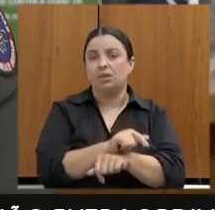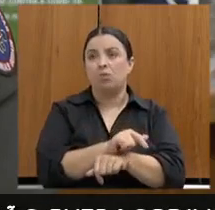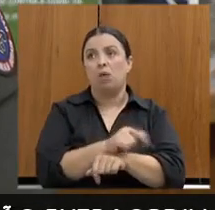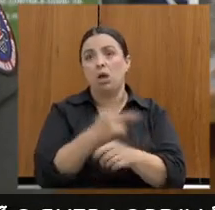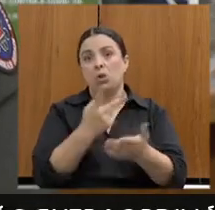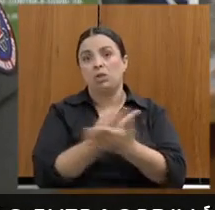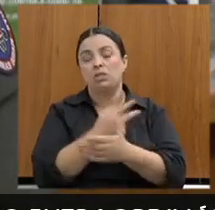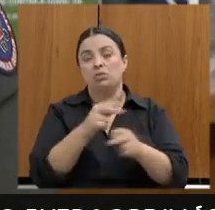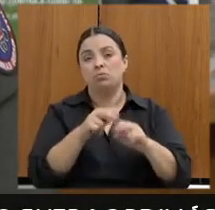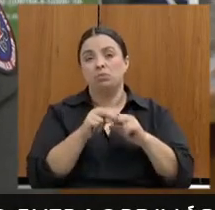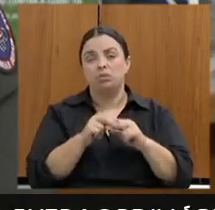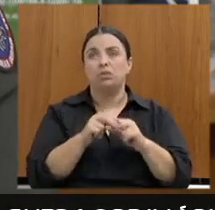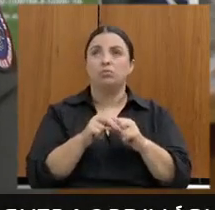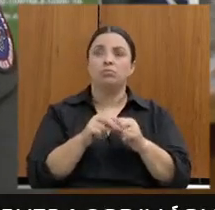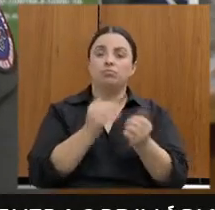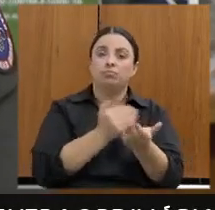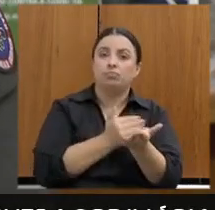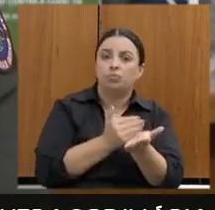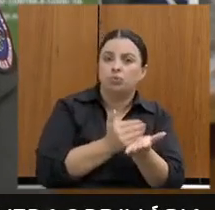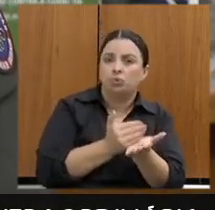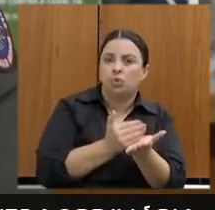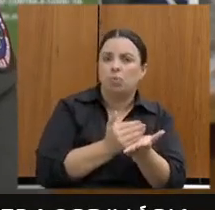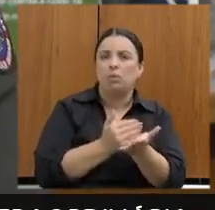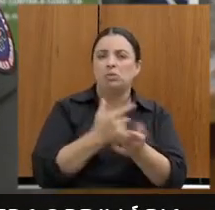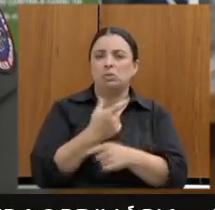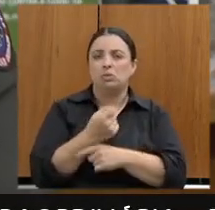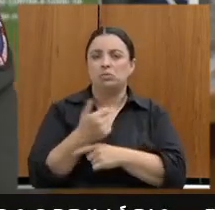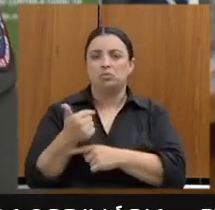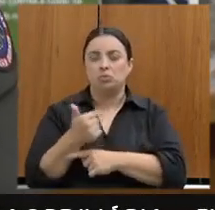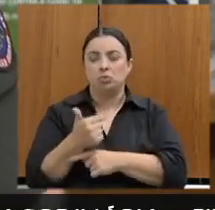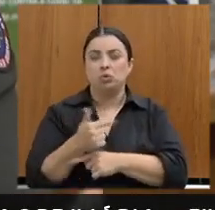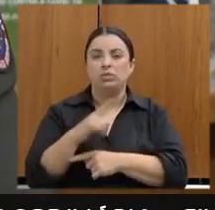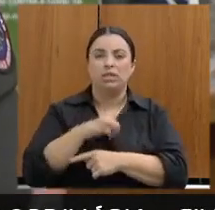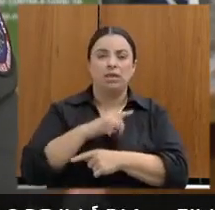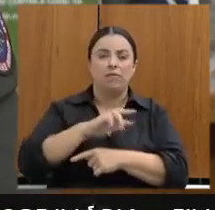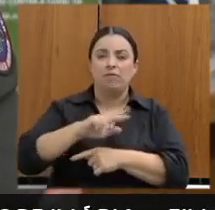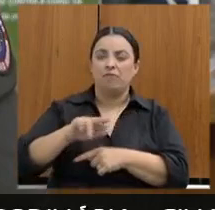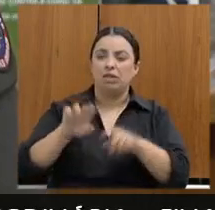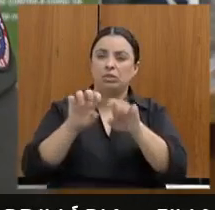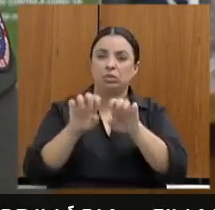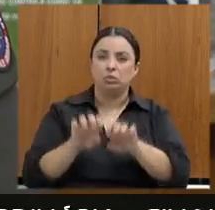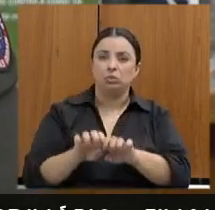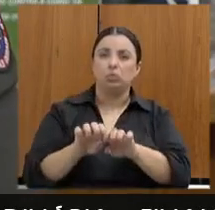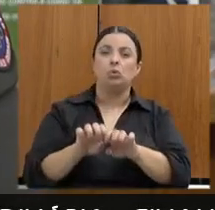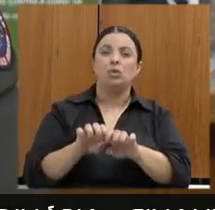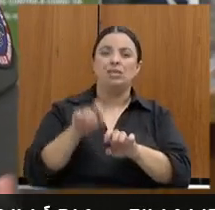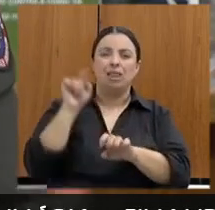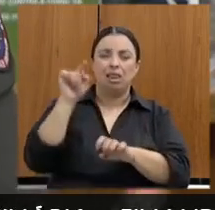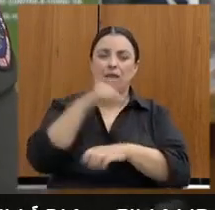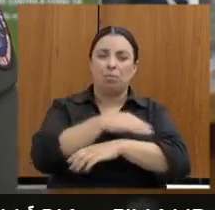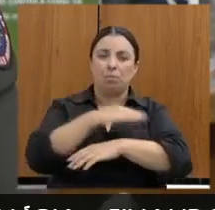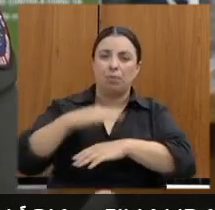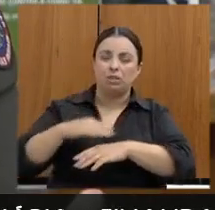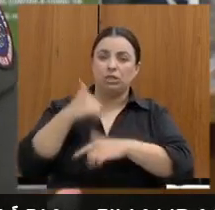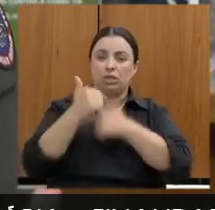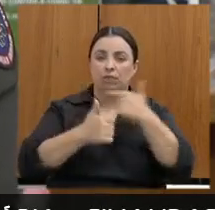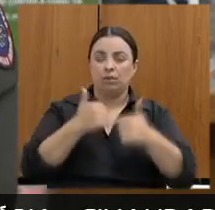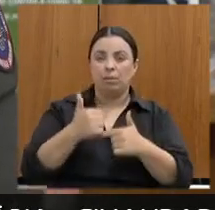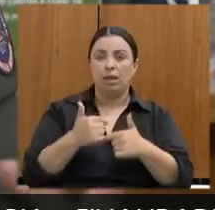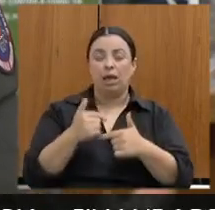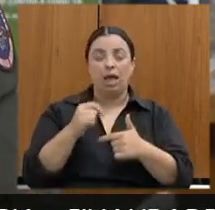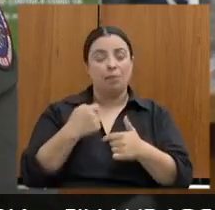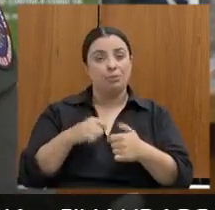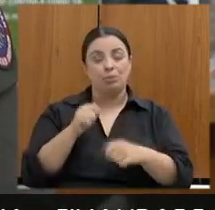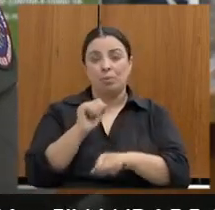fortes chuvas que a destruiu uma série de estruturas que estávamos ali trabalhando em Brumadinho alagou